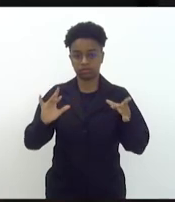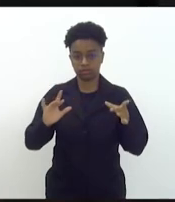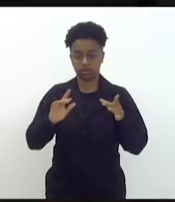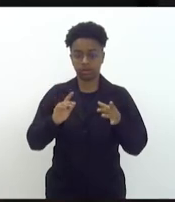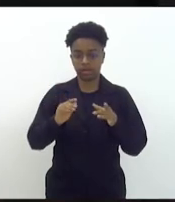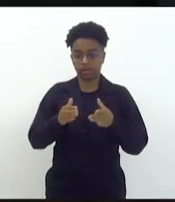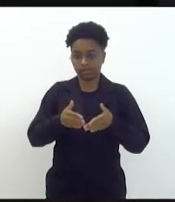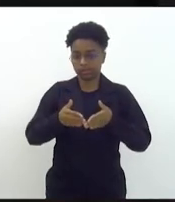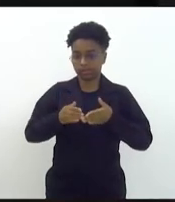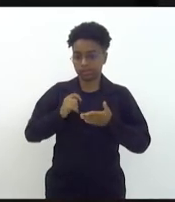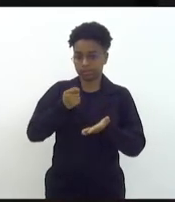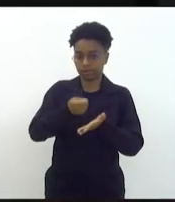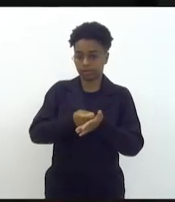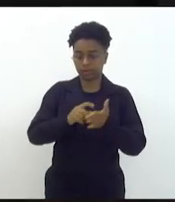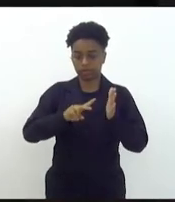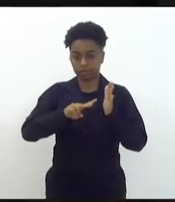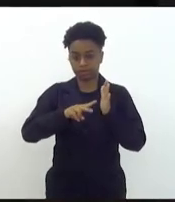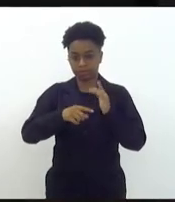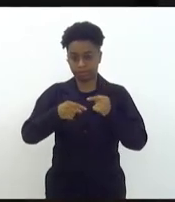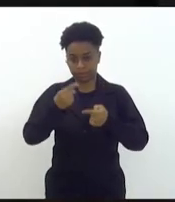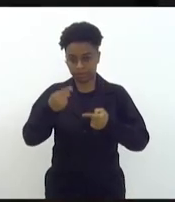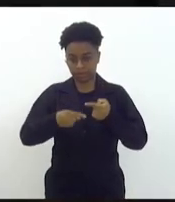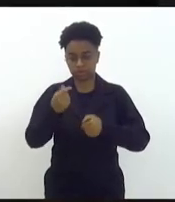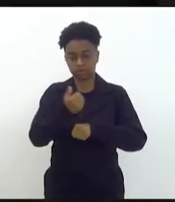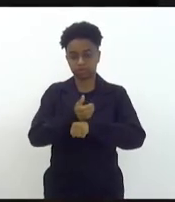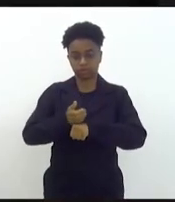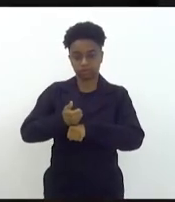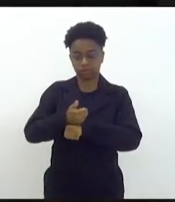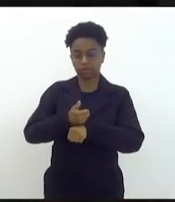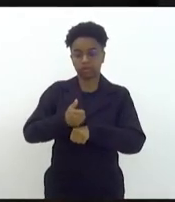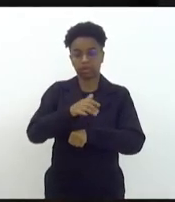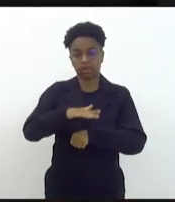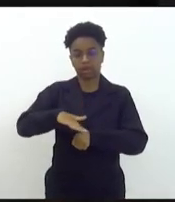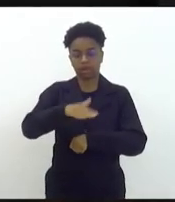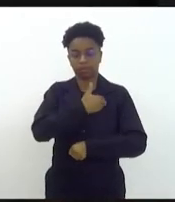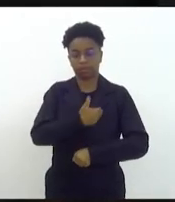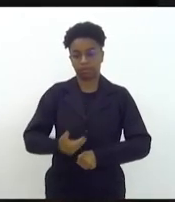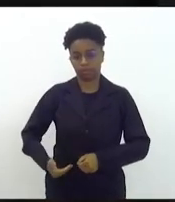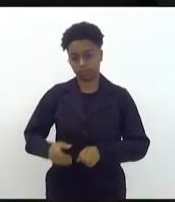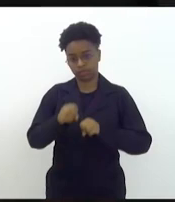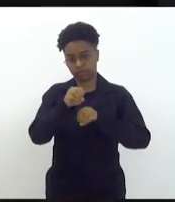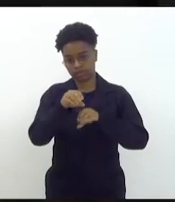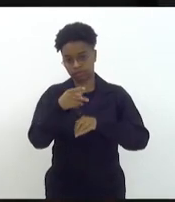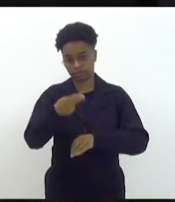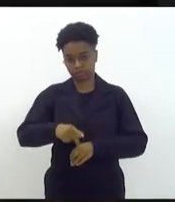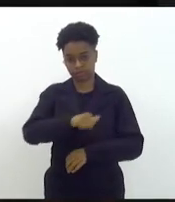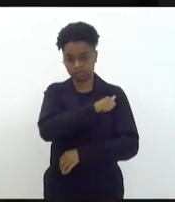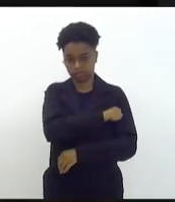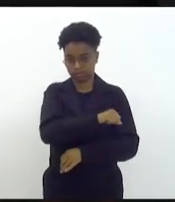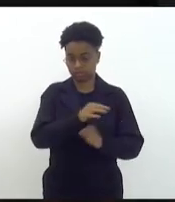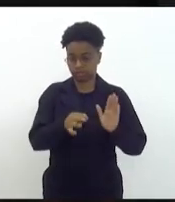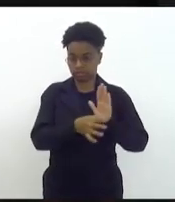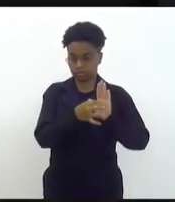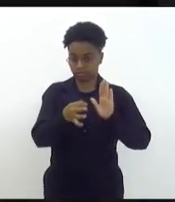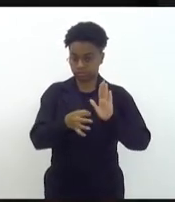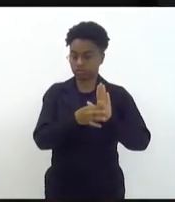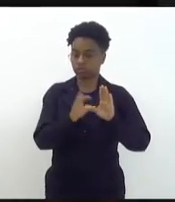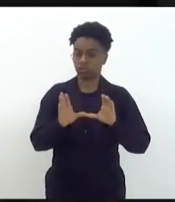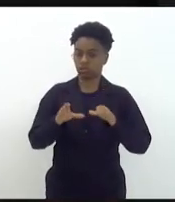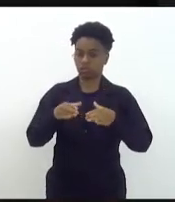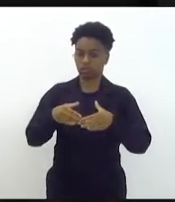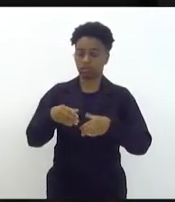pedágios para os profissionais da rede pública de Educação do Estado do Rio de Janeiro parecendo comissão de indicações